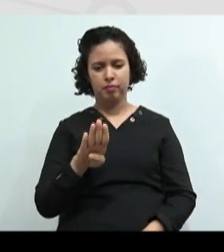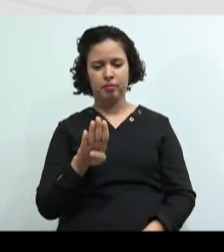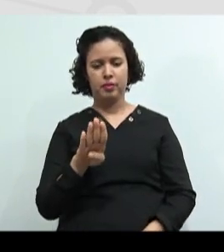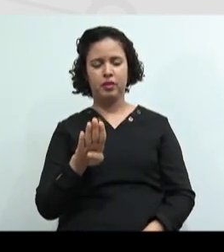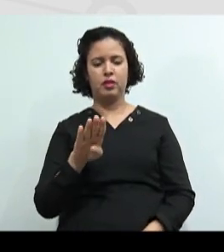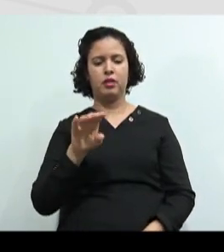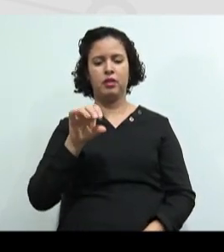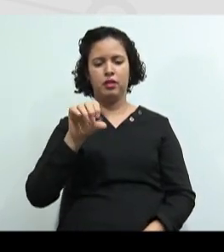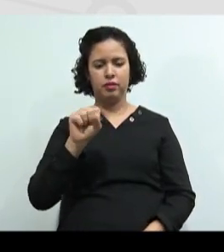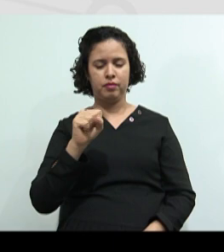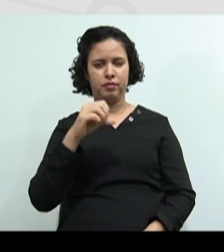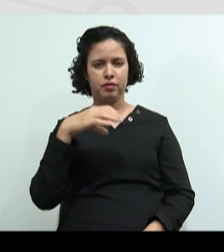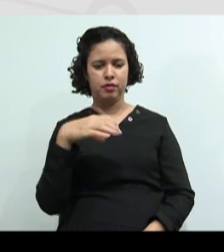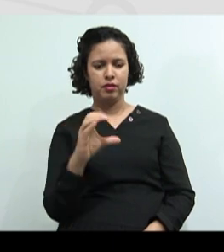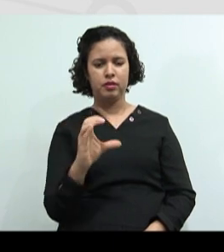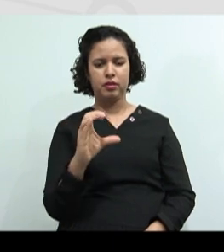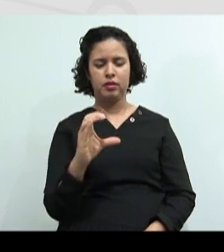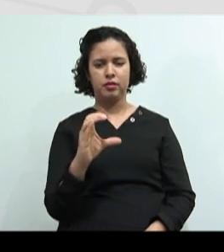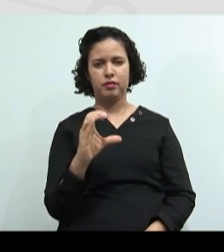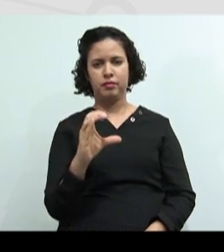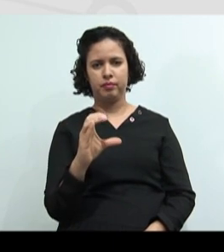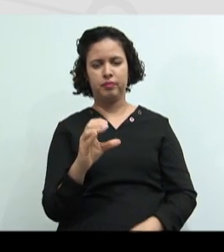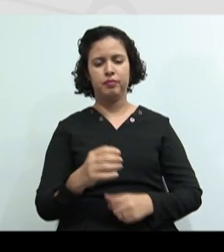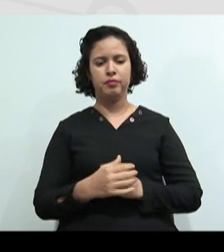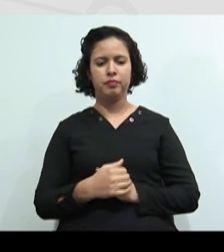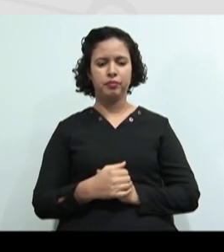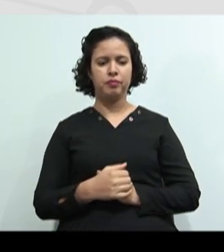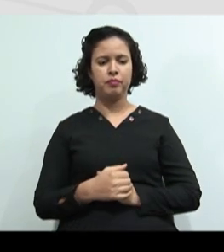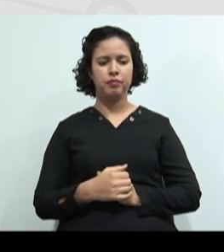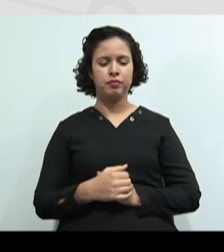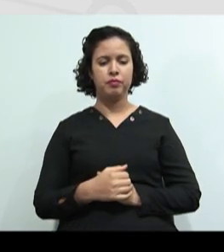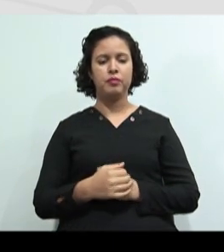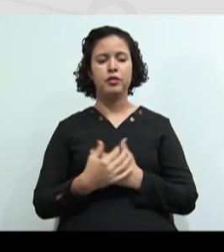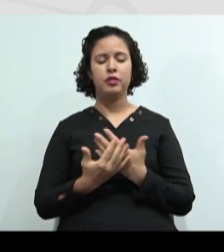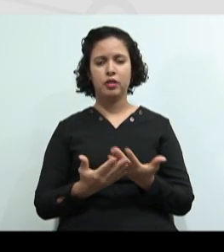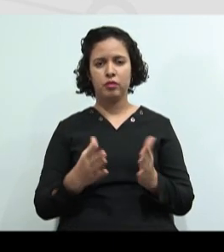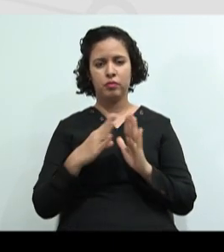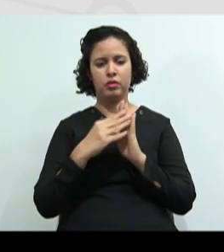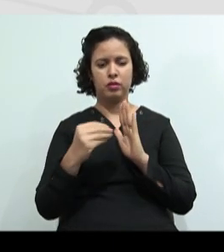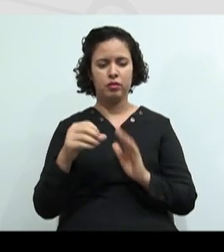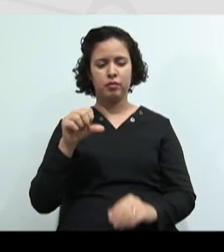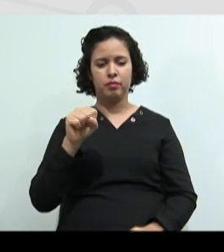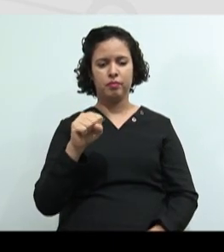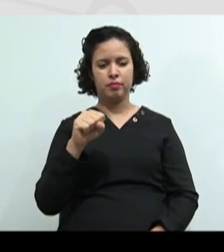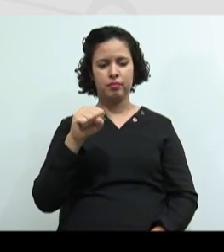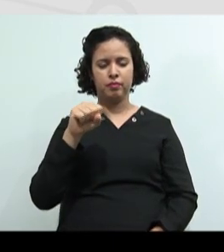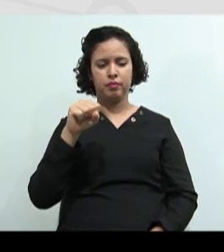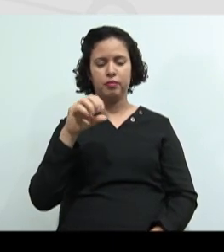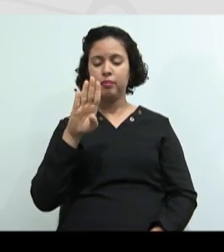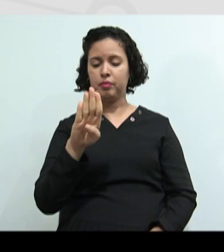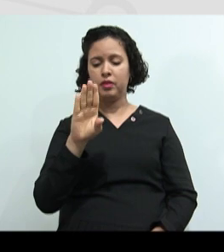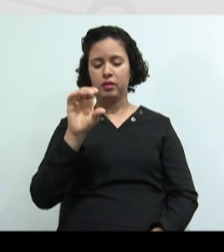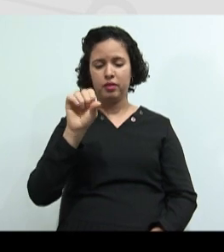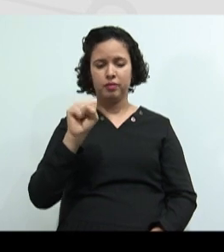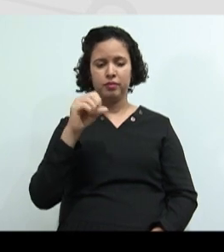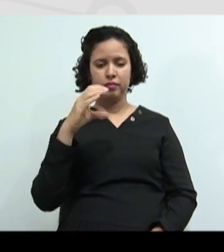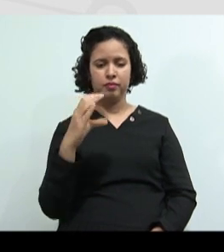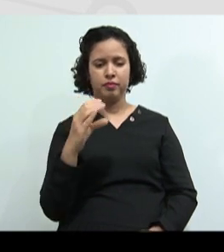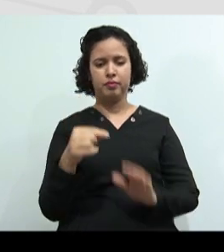Balance Scorecard, como eu posso dizer para você. Acompanhe. O modelo BSC é um instrumento que expõe